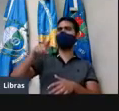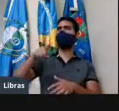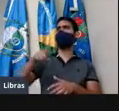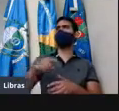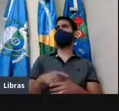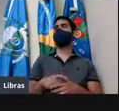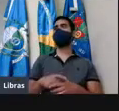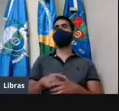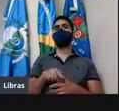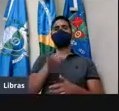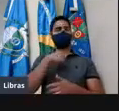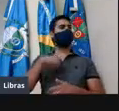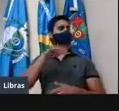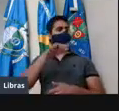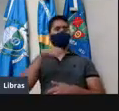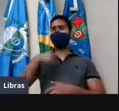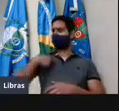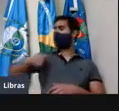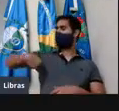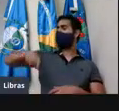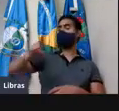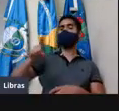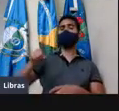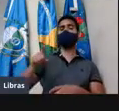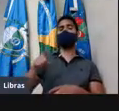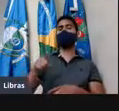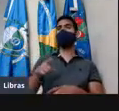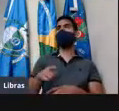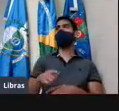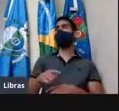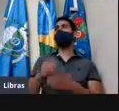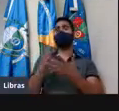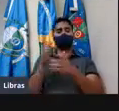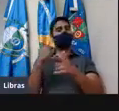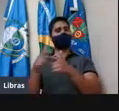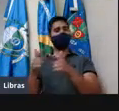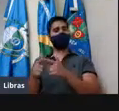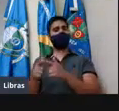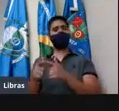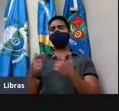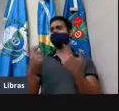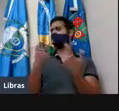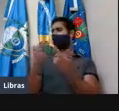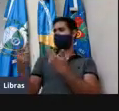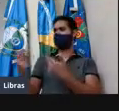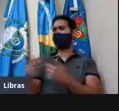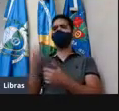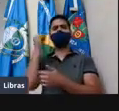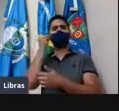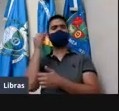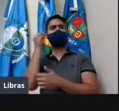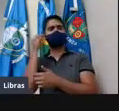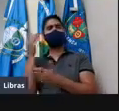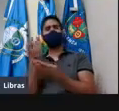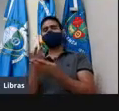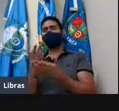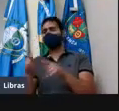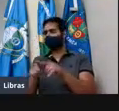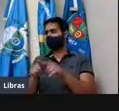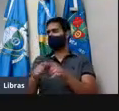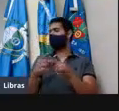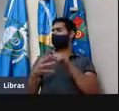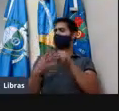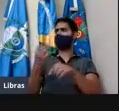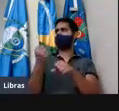que se você me chama, eu vou. E eu fui e o problema foi resolvido. Como um dos muitos que nós tentamos resolver durante